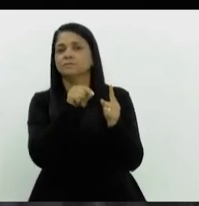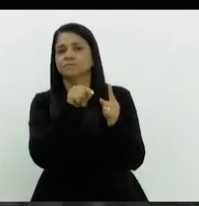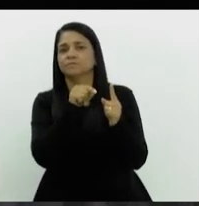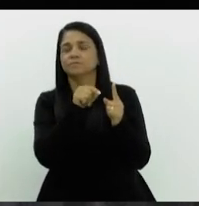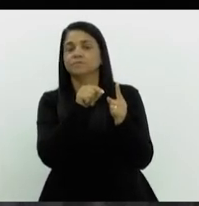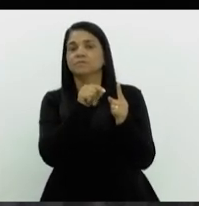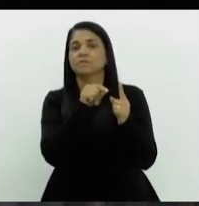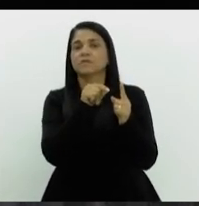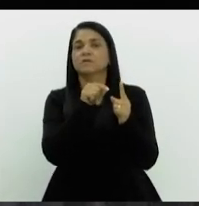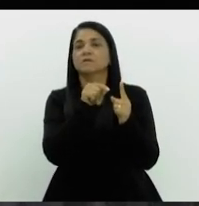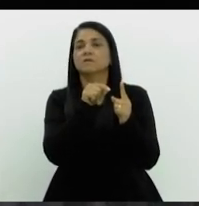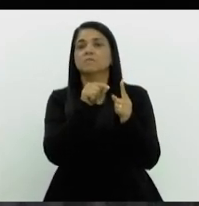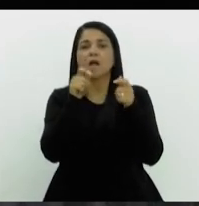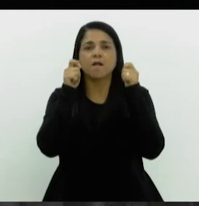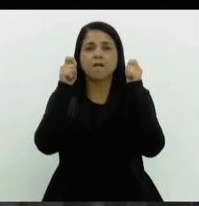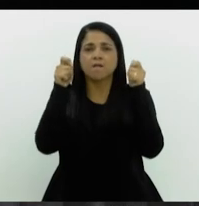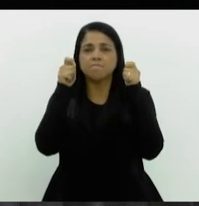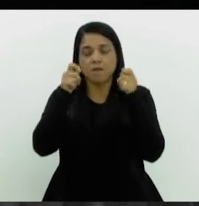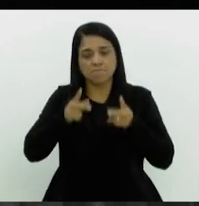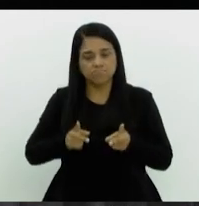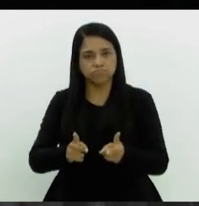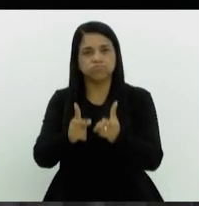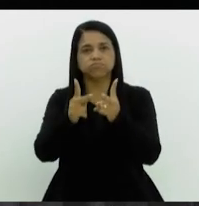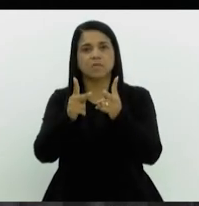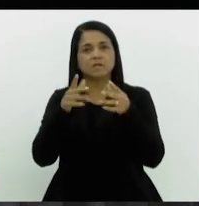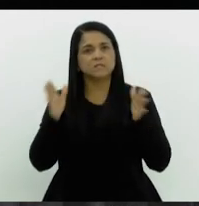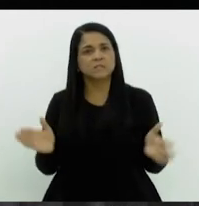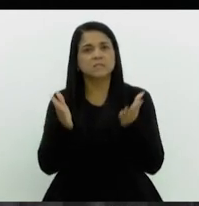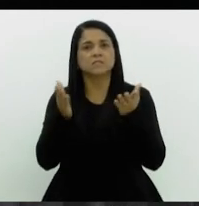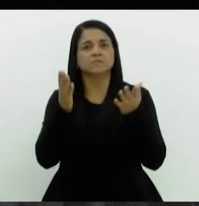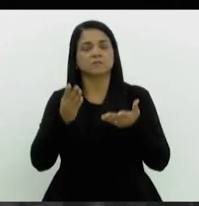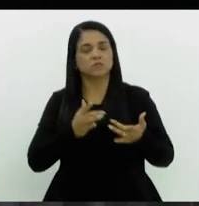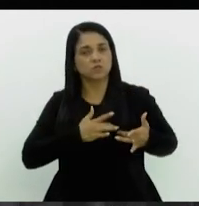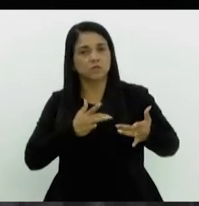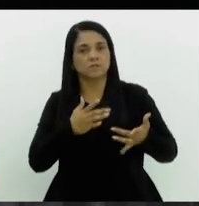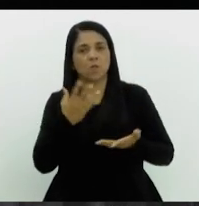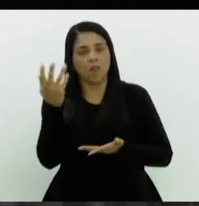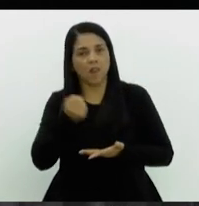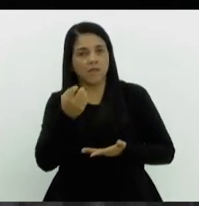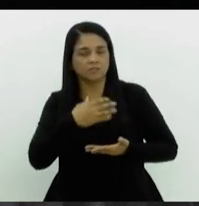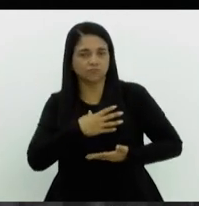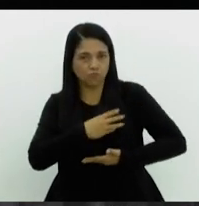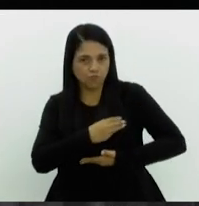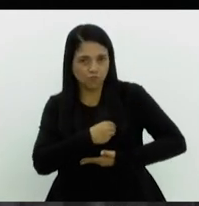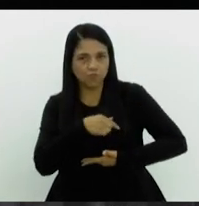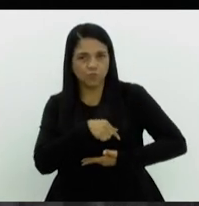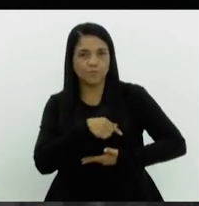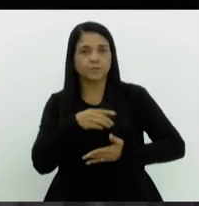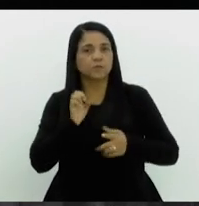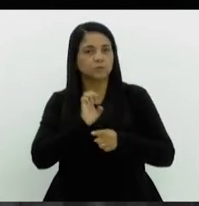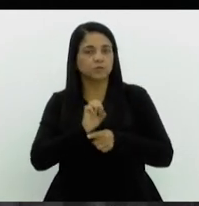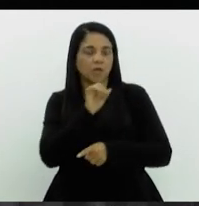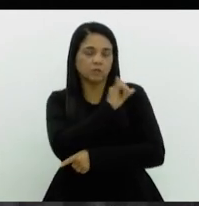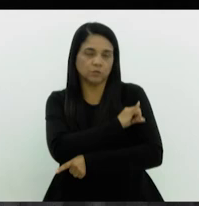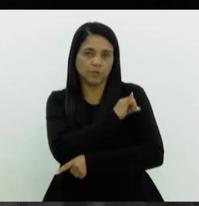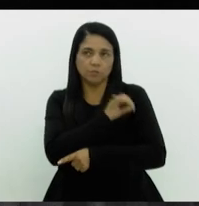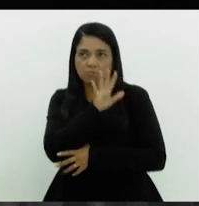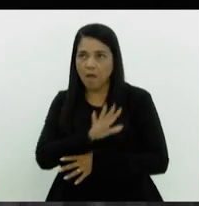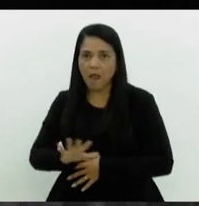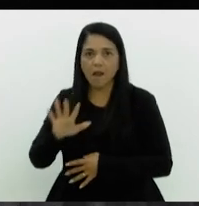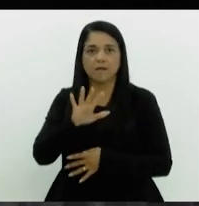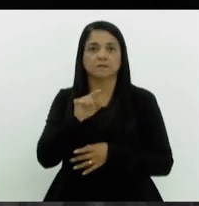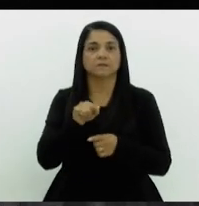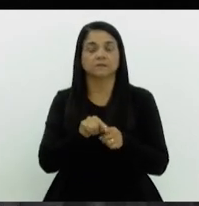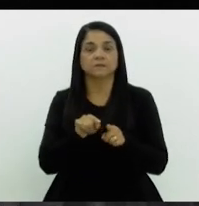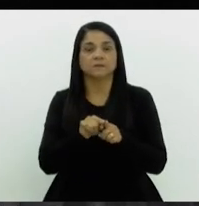né, instituir uma campanha permanente de incentivo à doação de leite materno em todo o estado do Rio de Janeiro. A semana